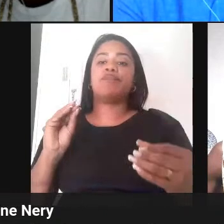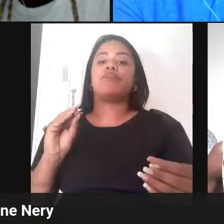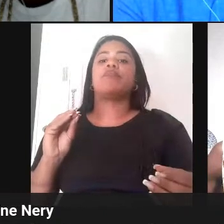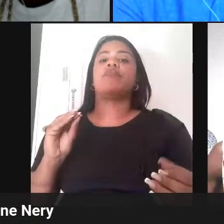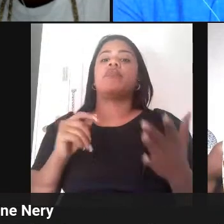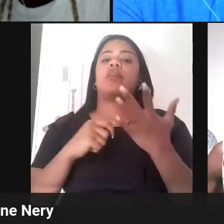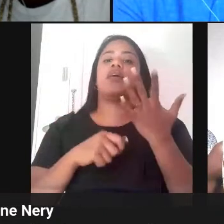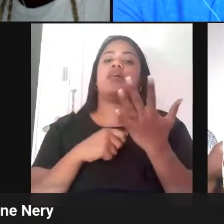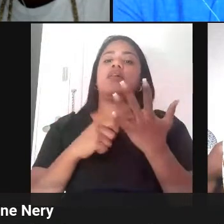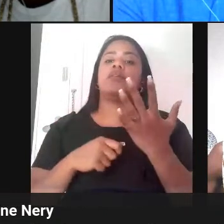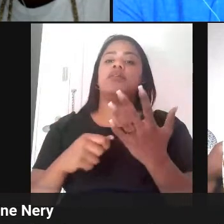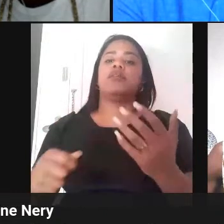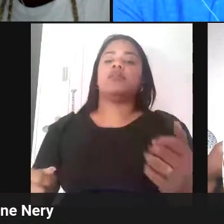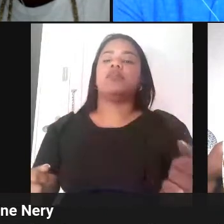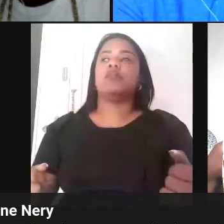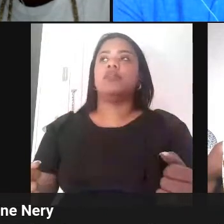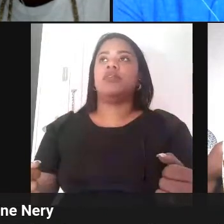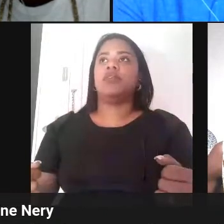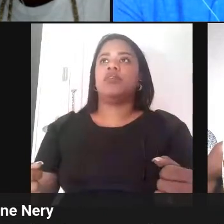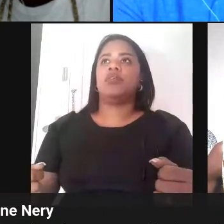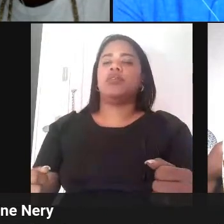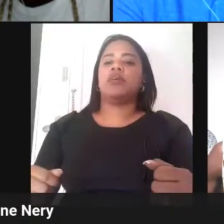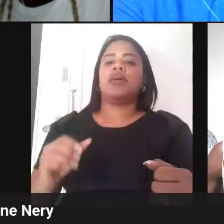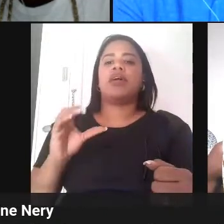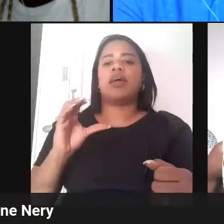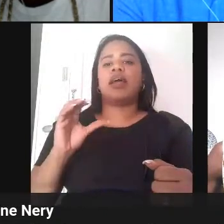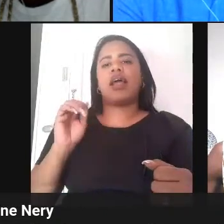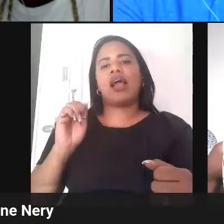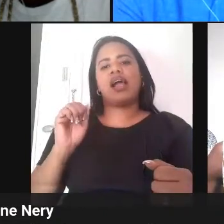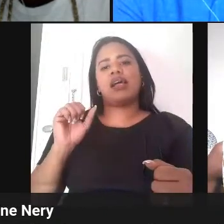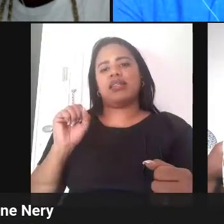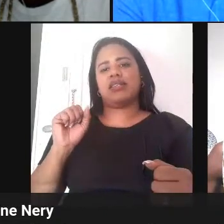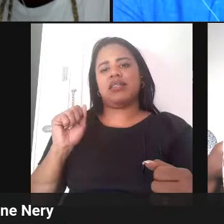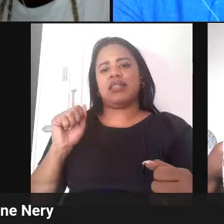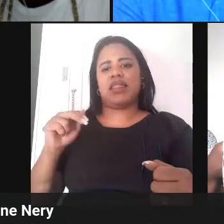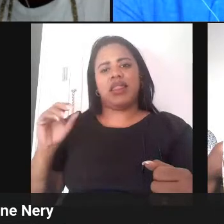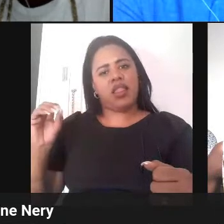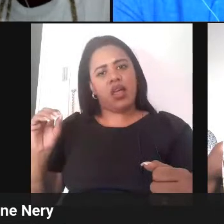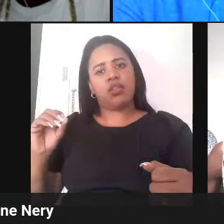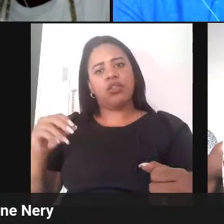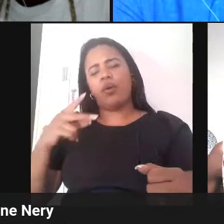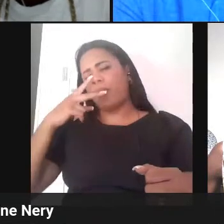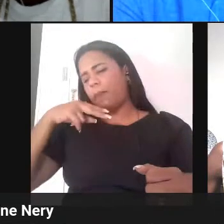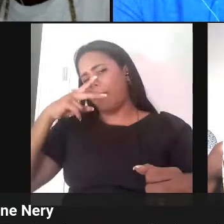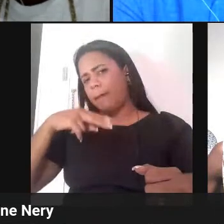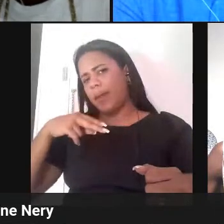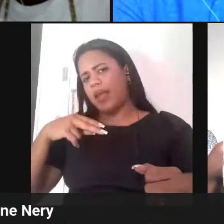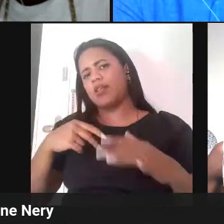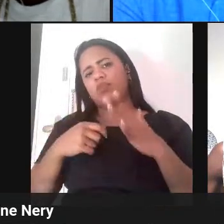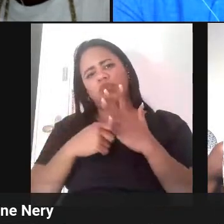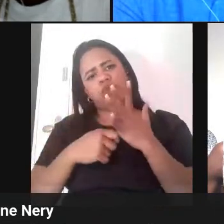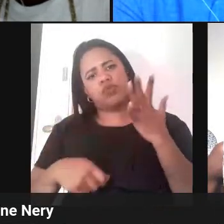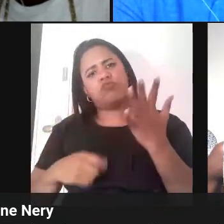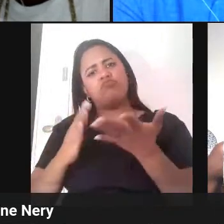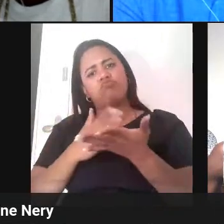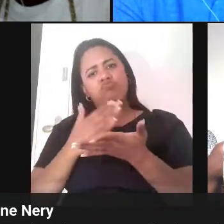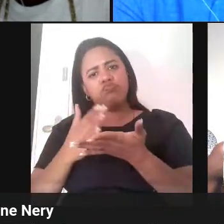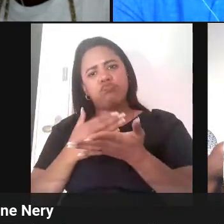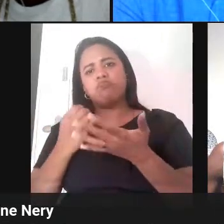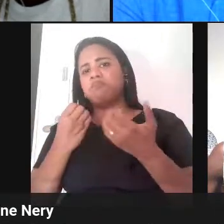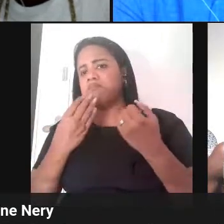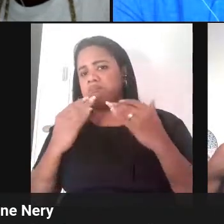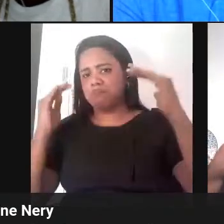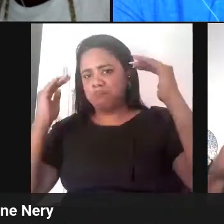está também no mesmo nível, na mesma dimensão desses escritores. Bom, um